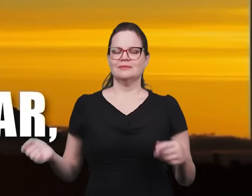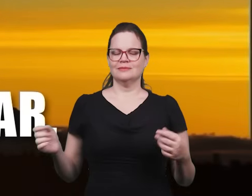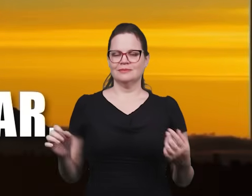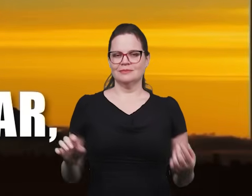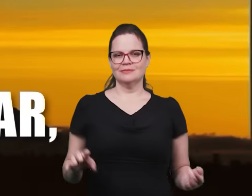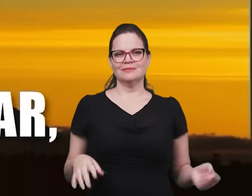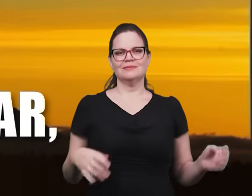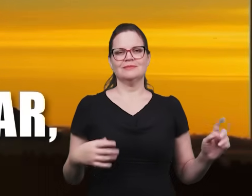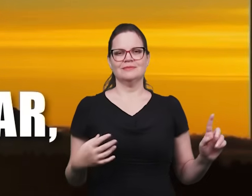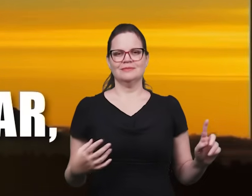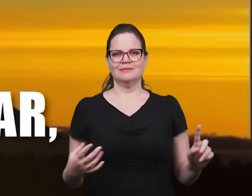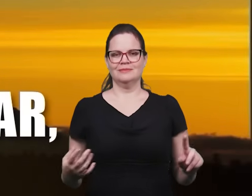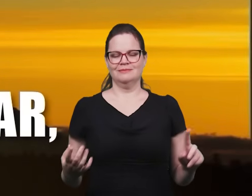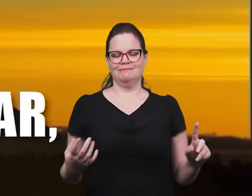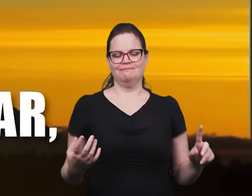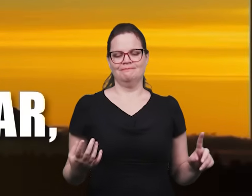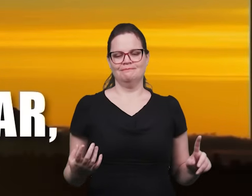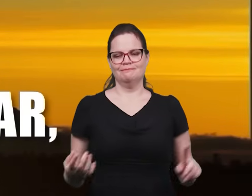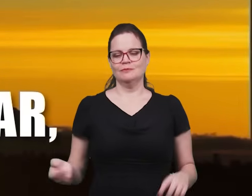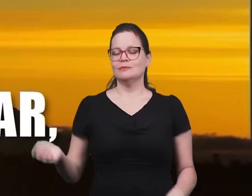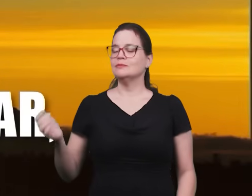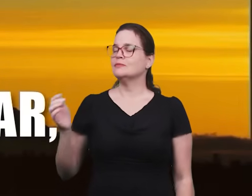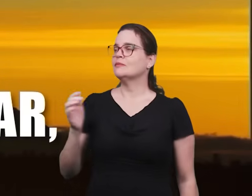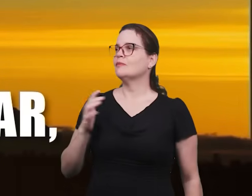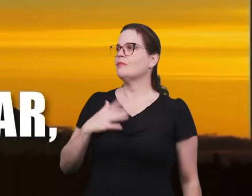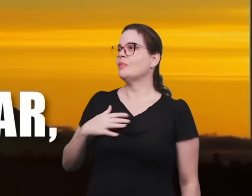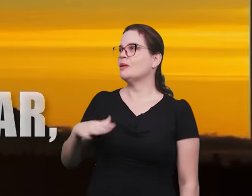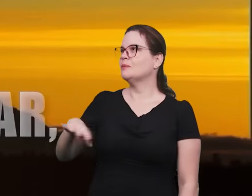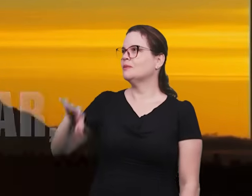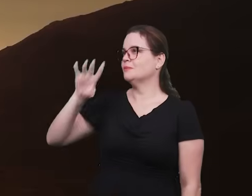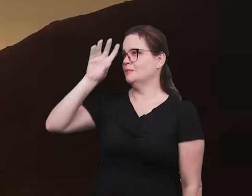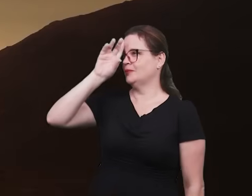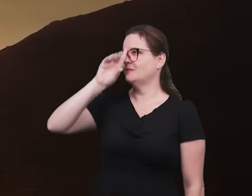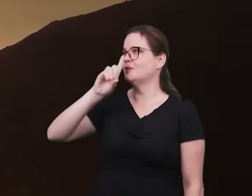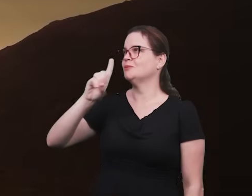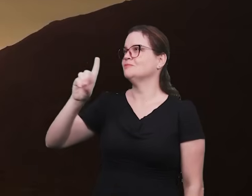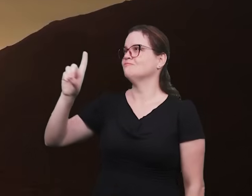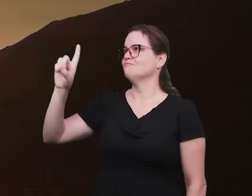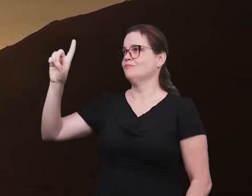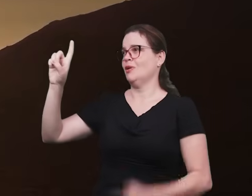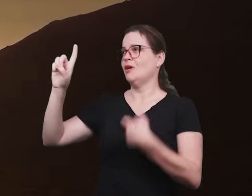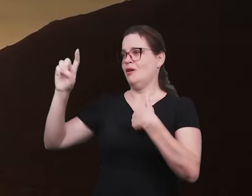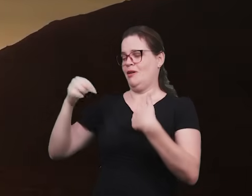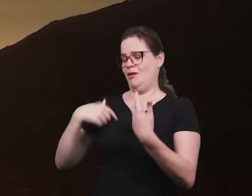Mais perto quero estar,